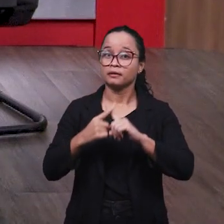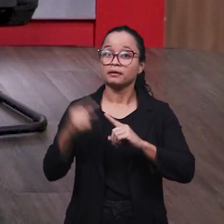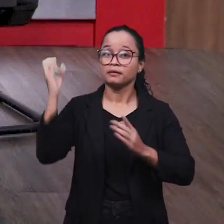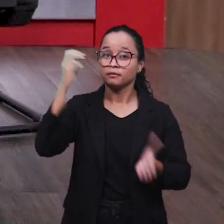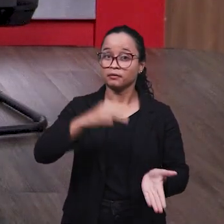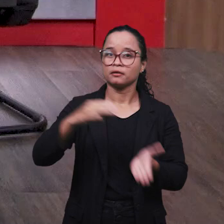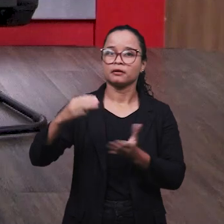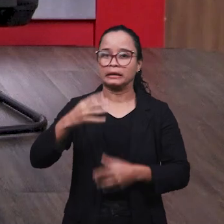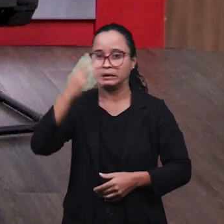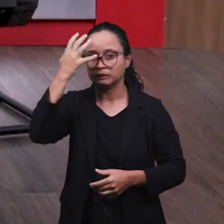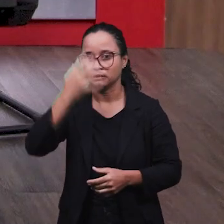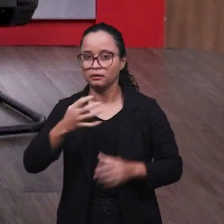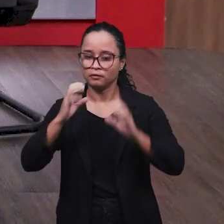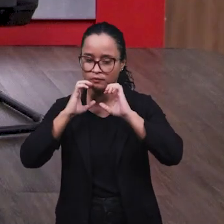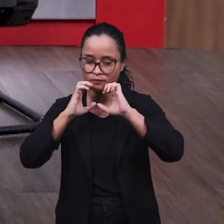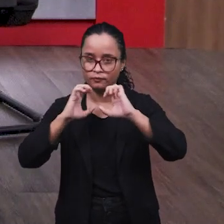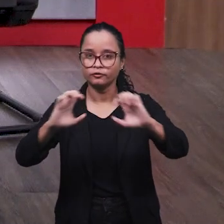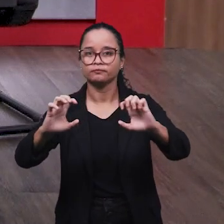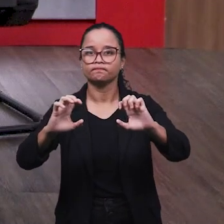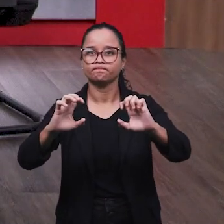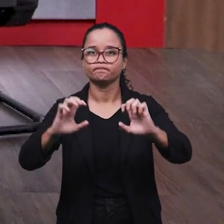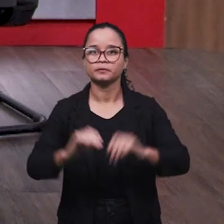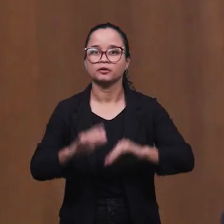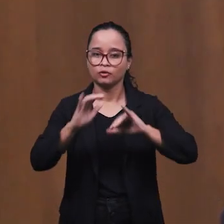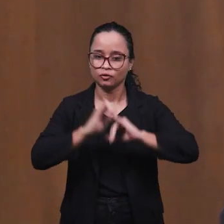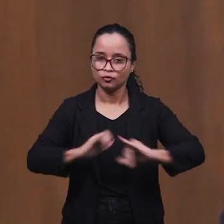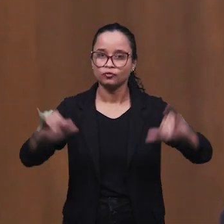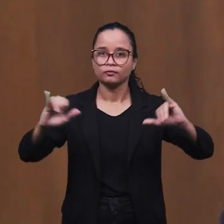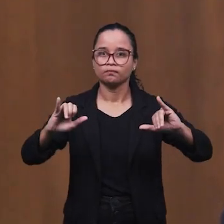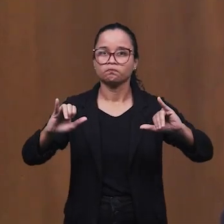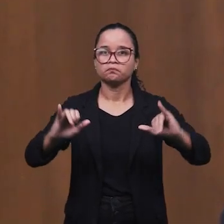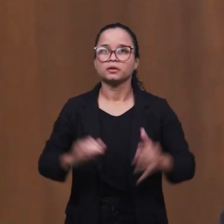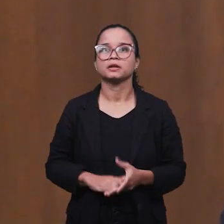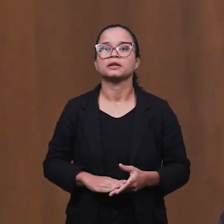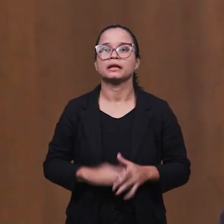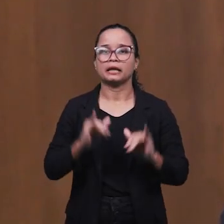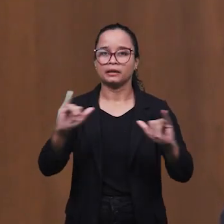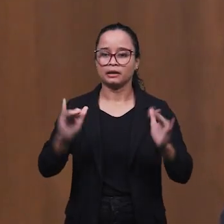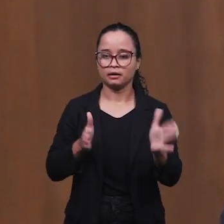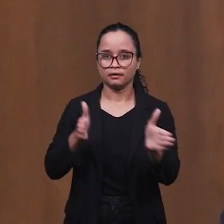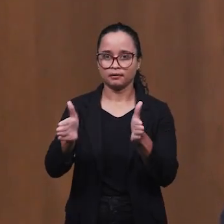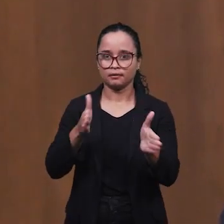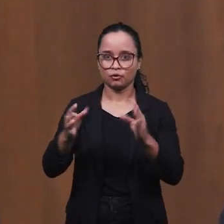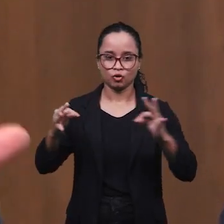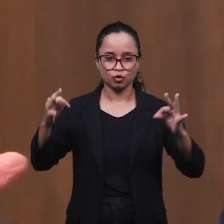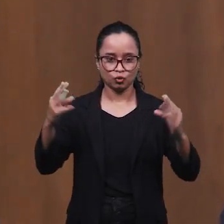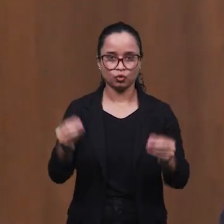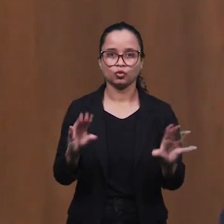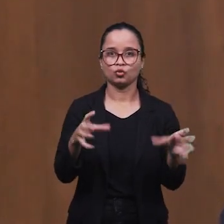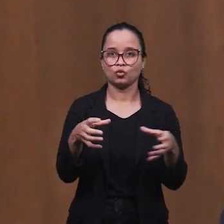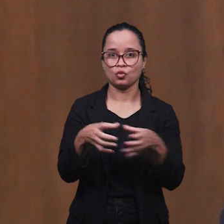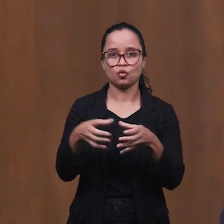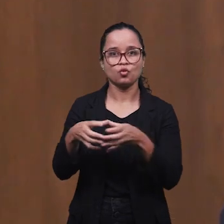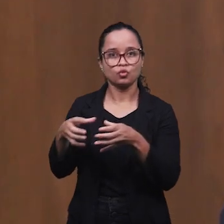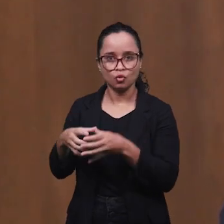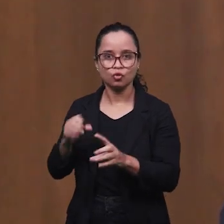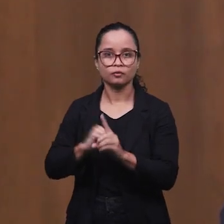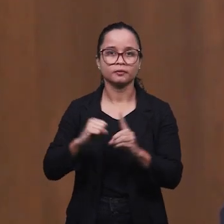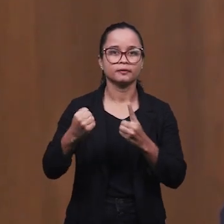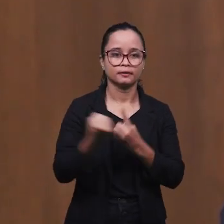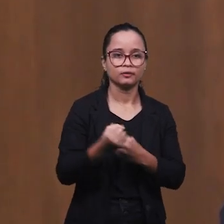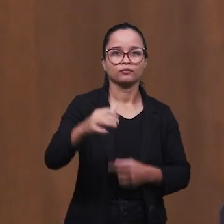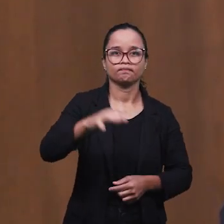leva a sério o Evangelho, ou seja, a mensagem que nós temos, ela é acessível a todas as classes sociais e a todas as classes